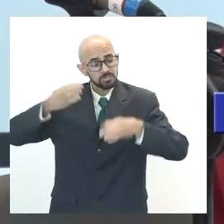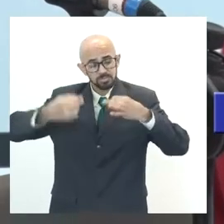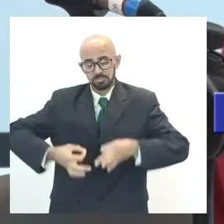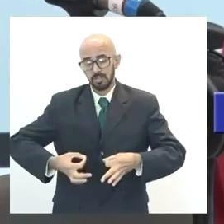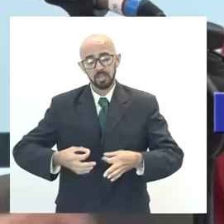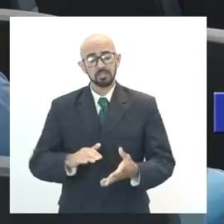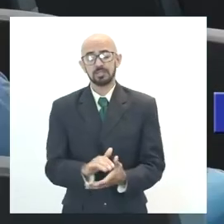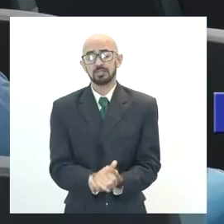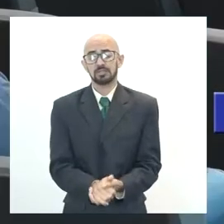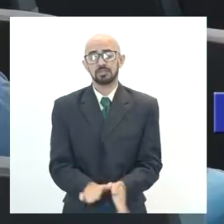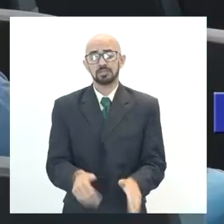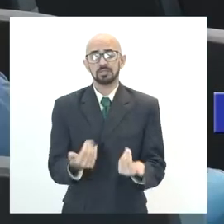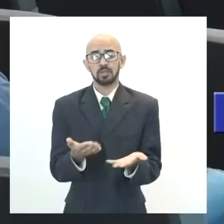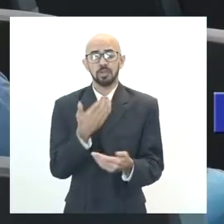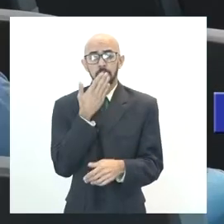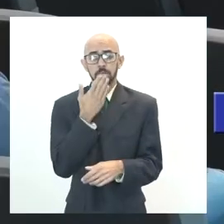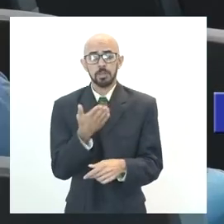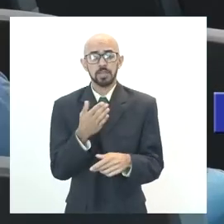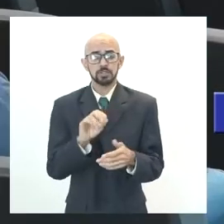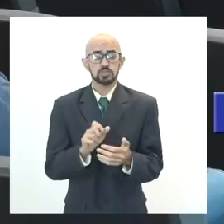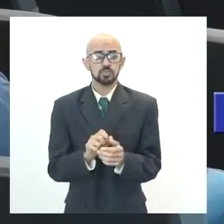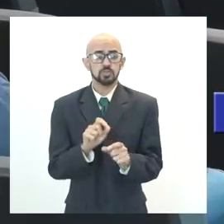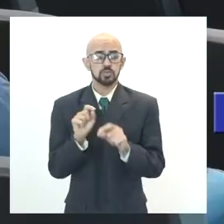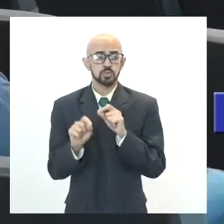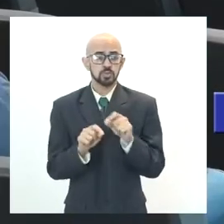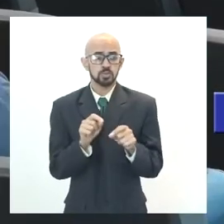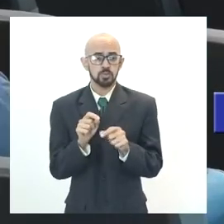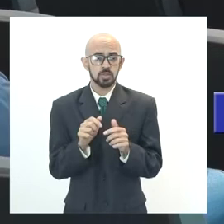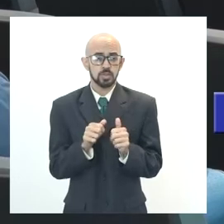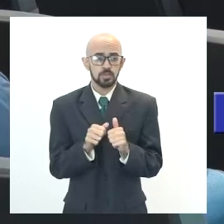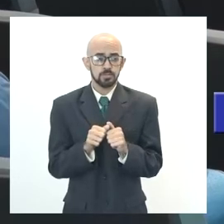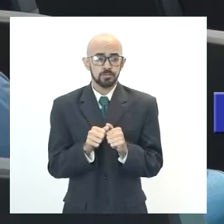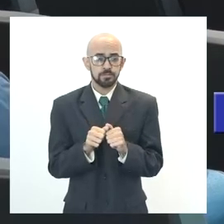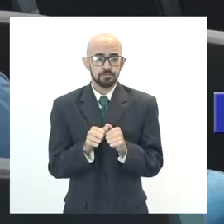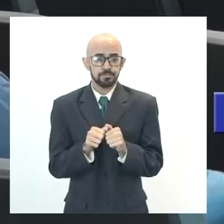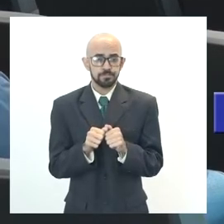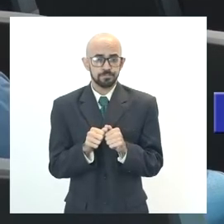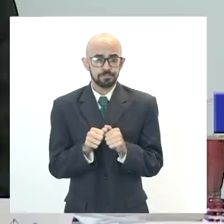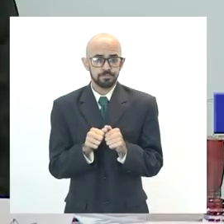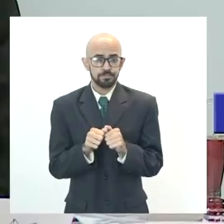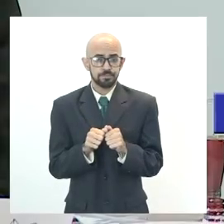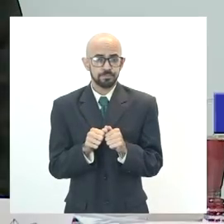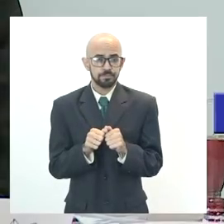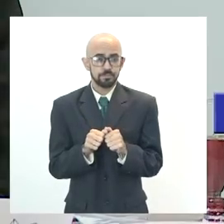bom então eu peço a o a favor